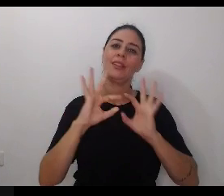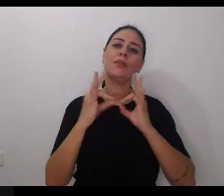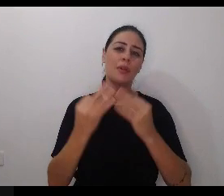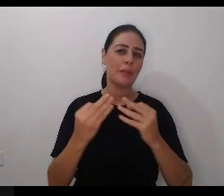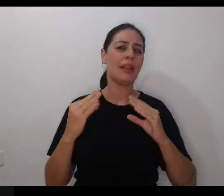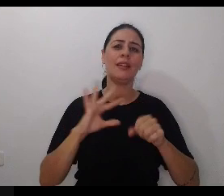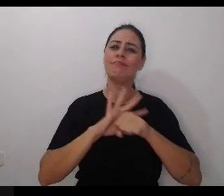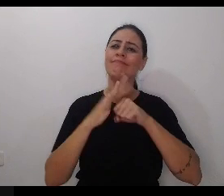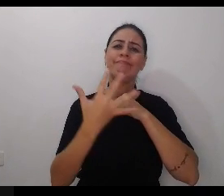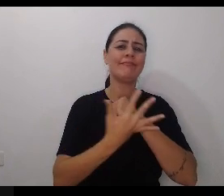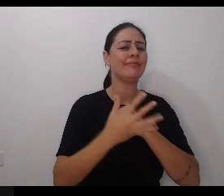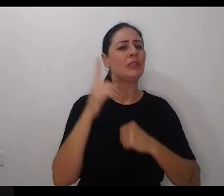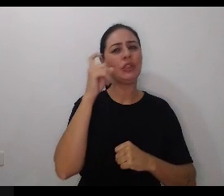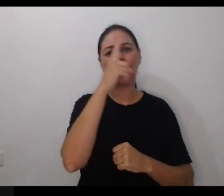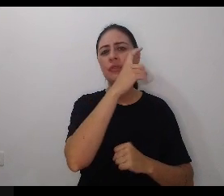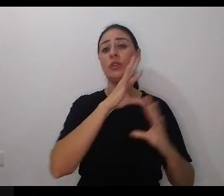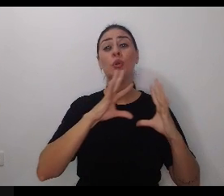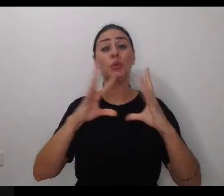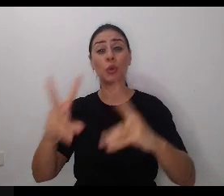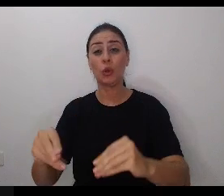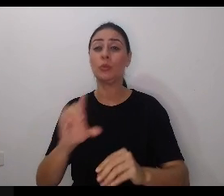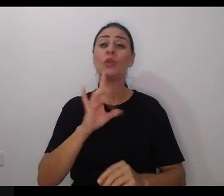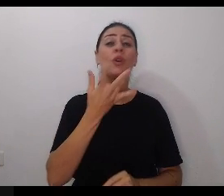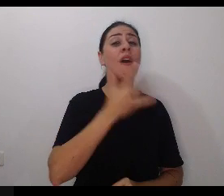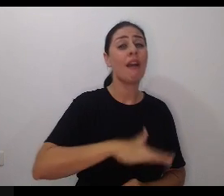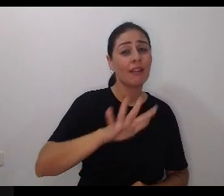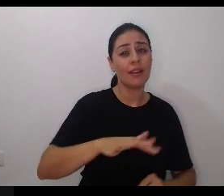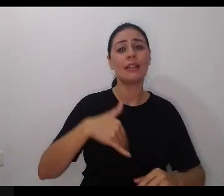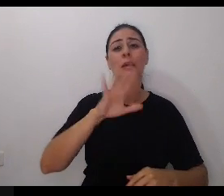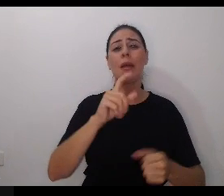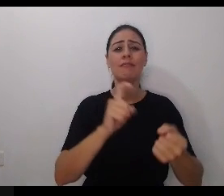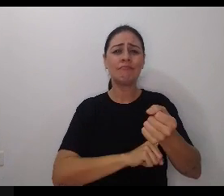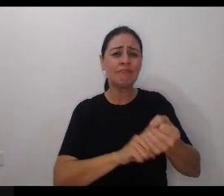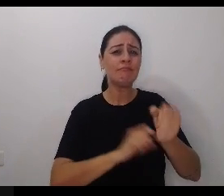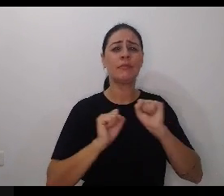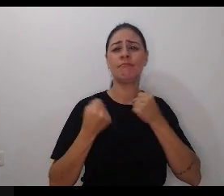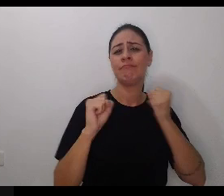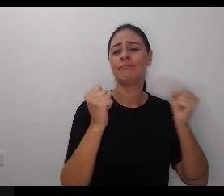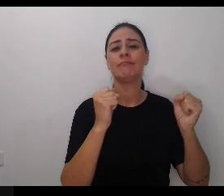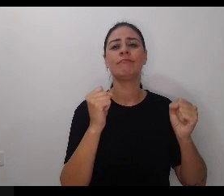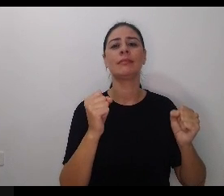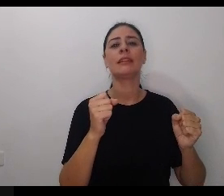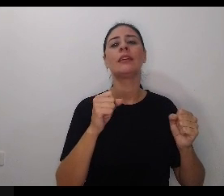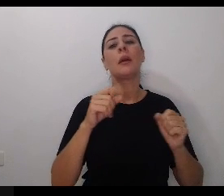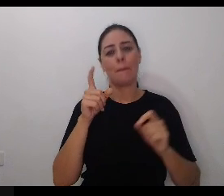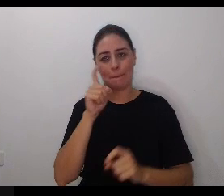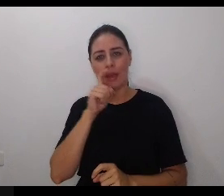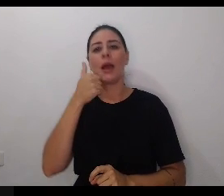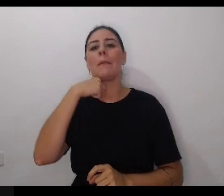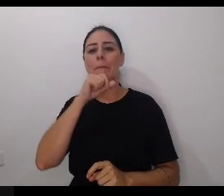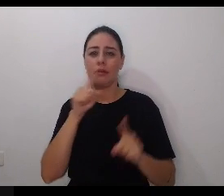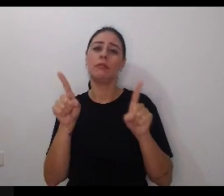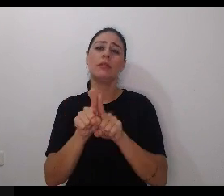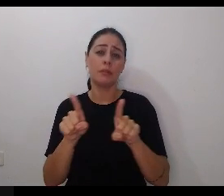E aí é importante a gente pensar que a saúde mental de todos na casa ela é importante, né? A pandemia aumentou